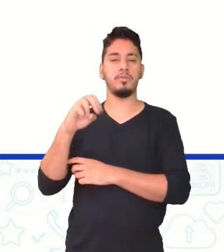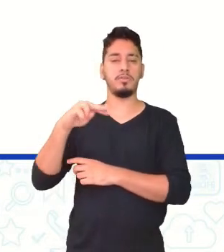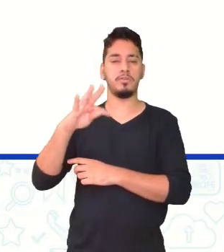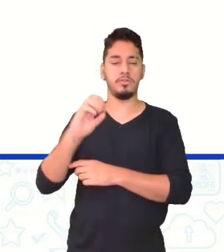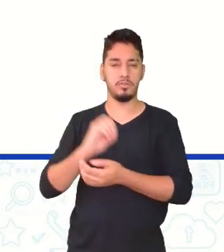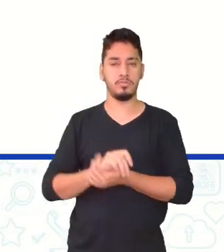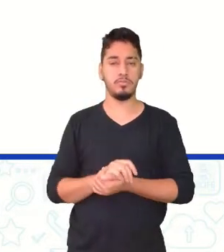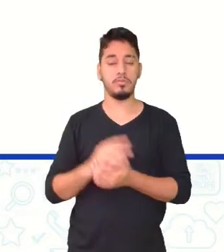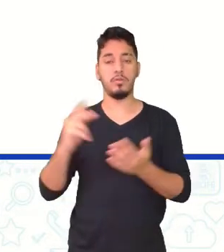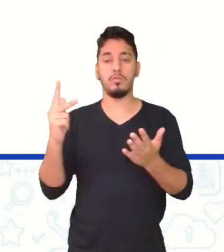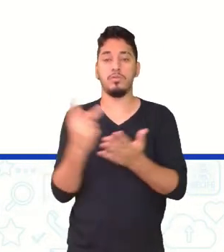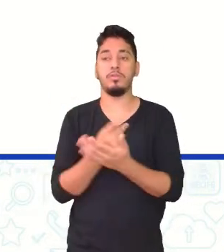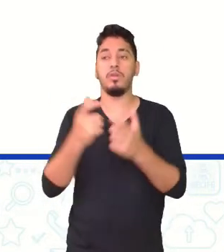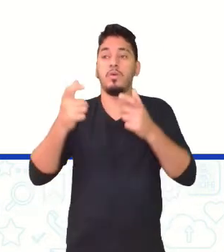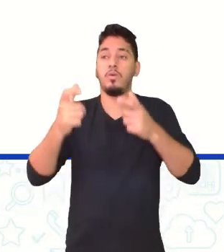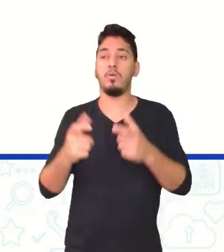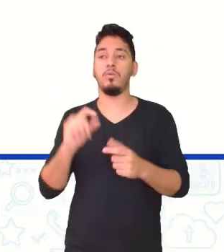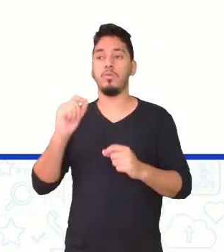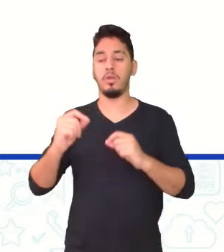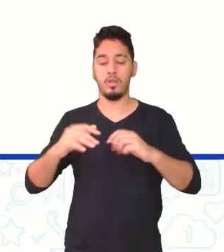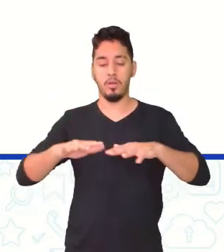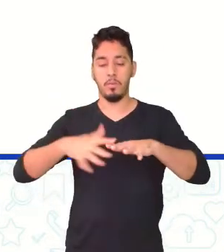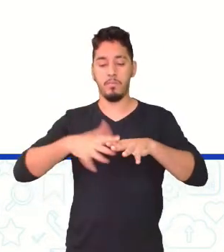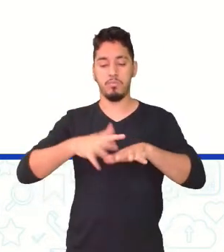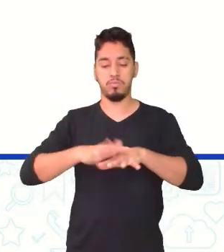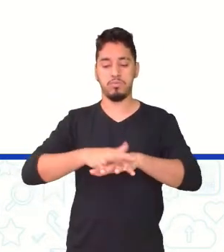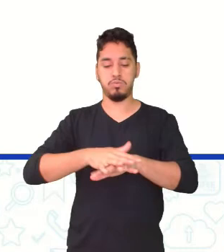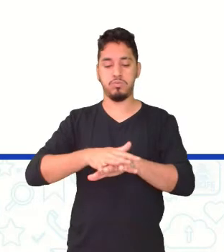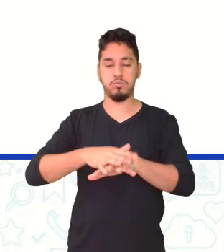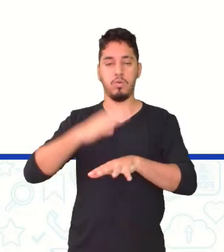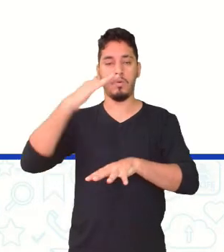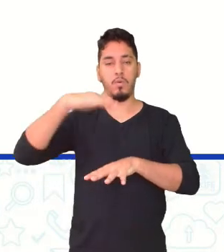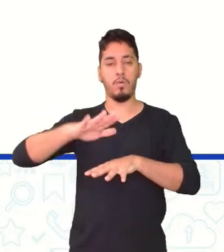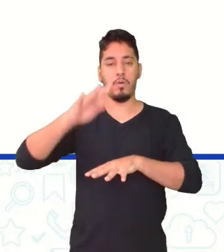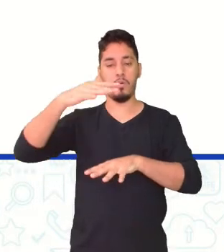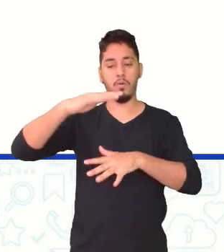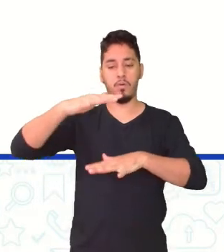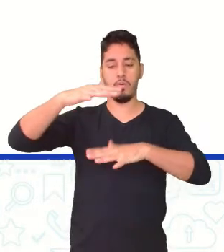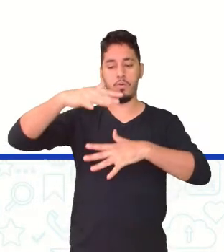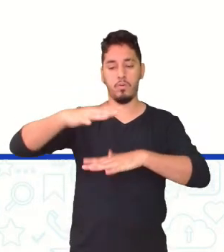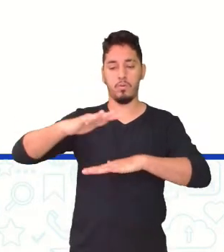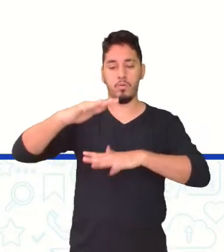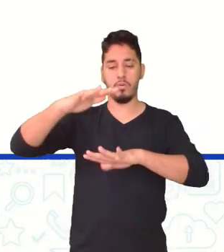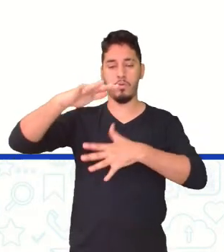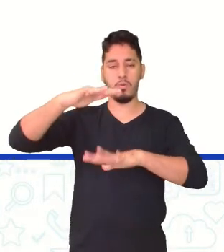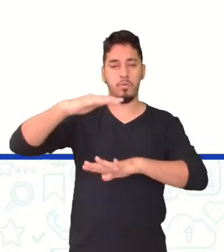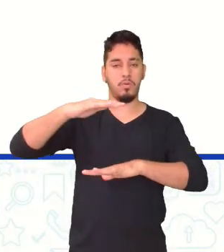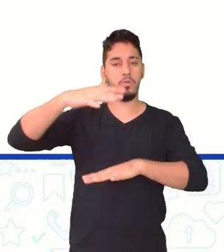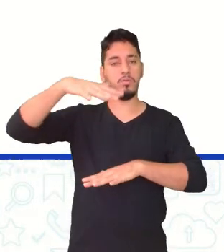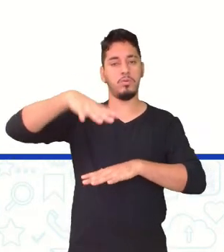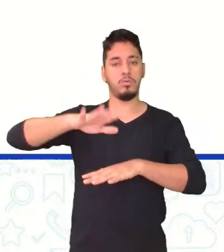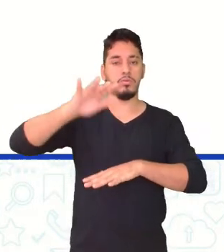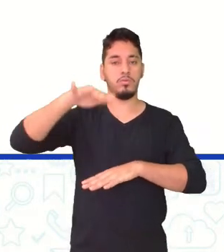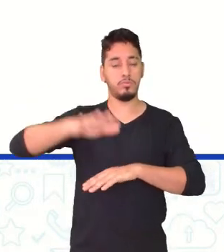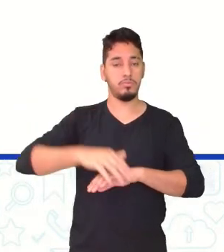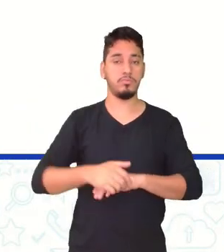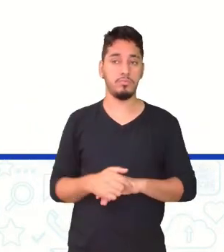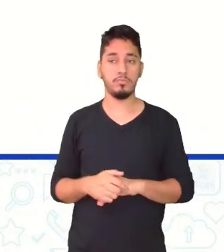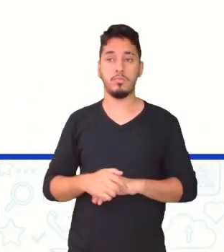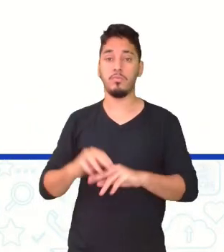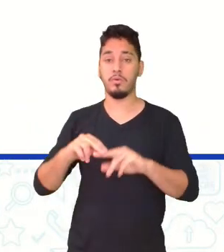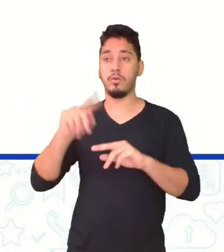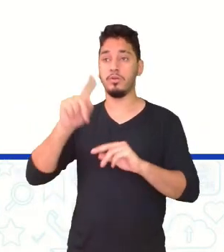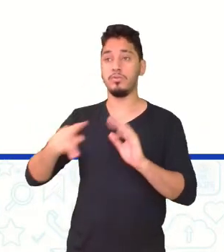está ocorrendo aquela tremedeira na Terra, né? Então, o maremoto é uma consequência de um terremoto, não é,